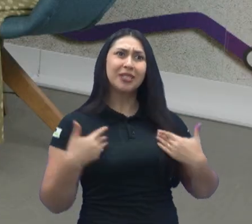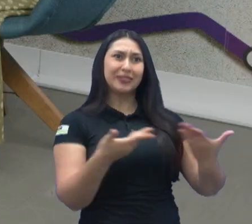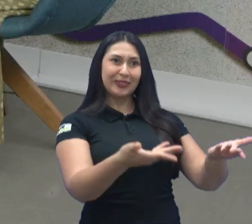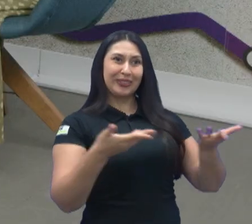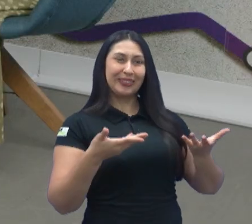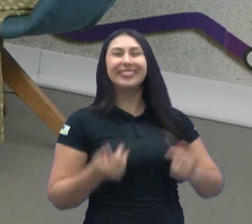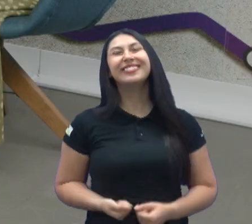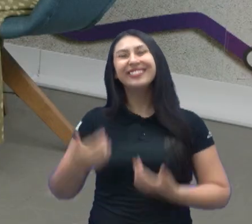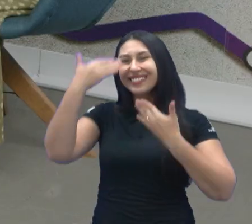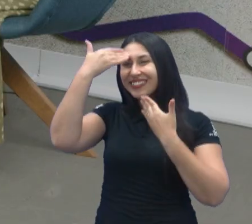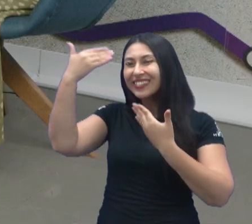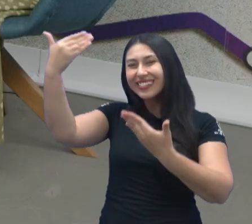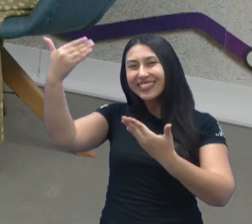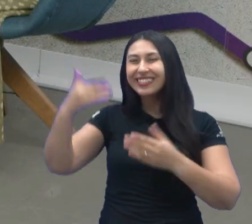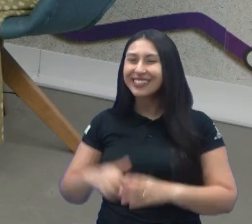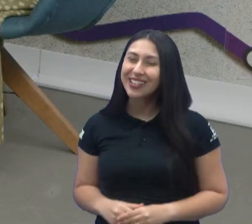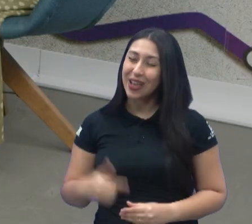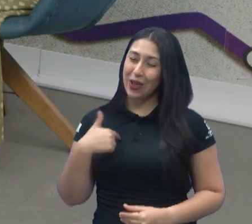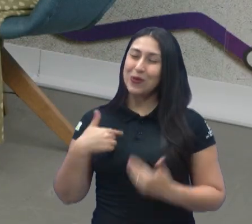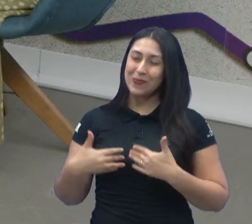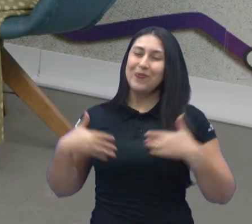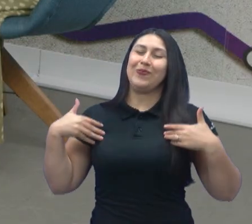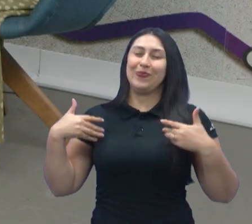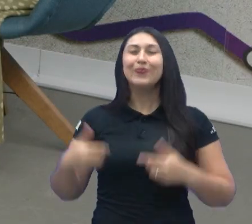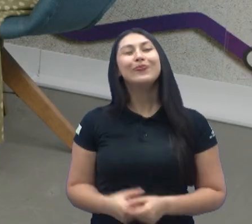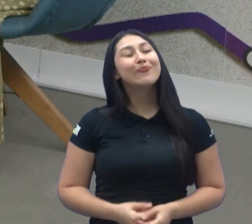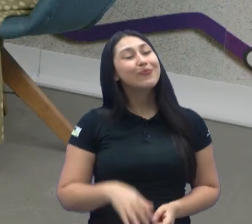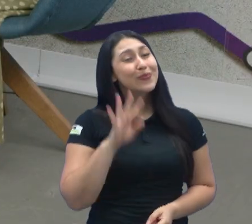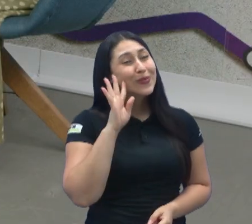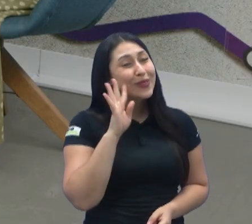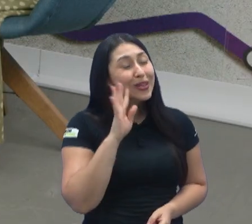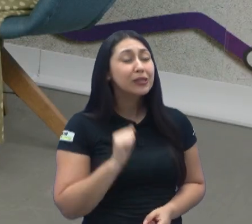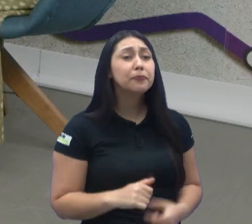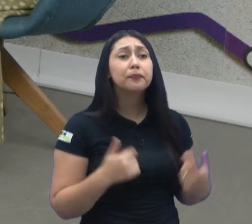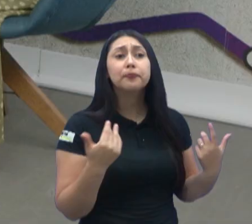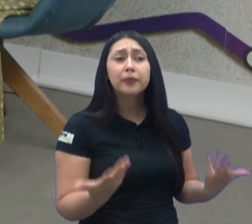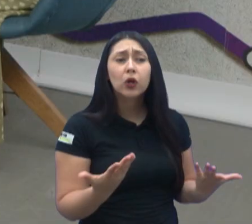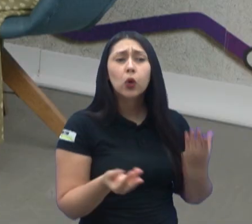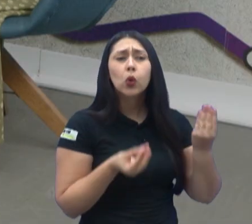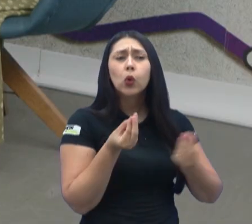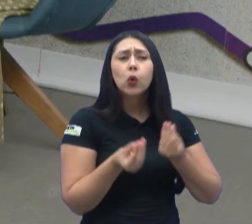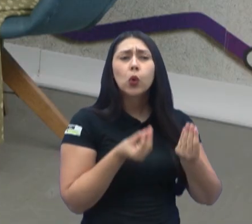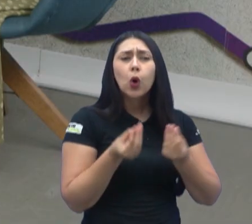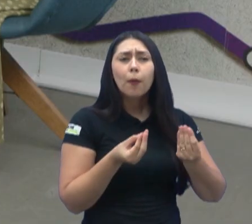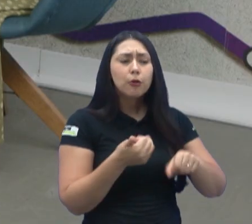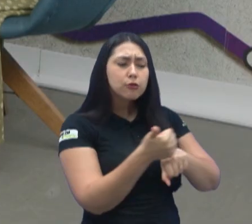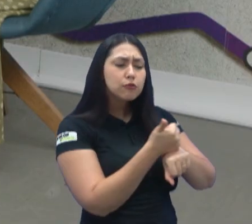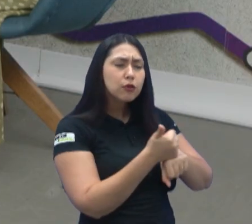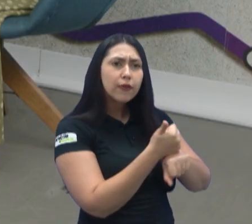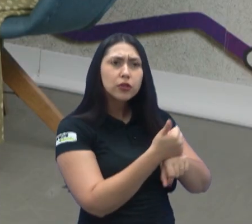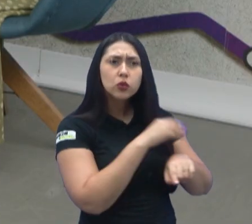Muito obrigada, Rafa. O prazer é todo meu. Muito bacana. Professora, como a gerontologia